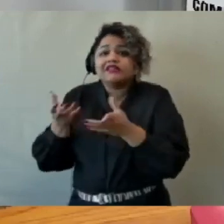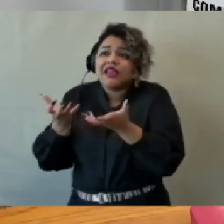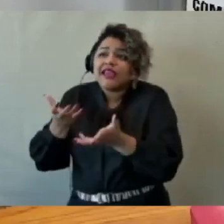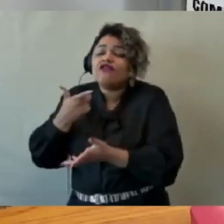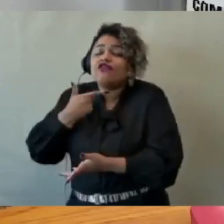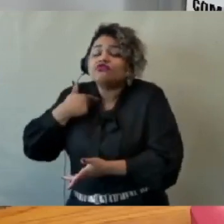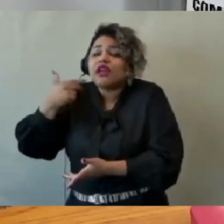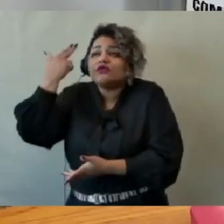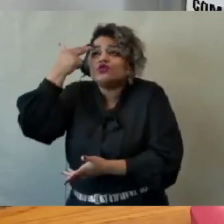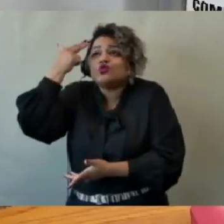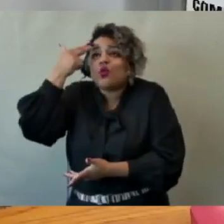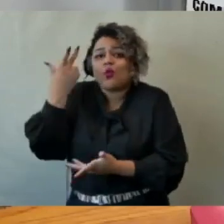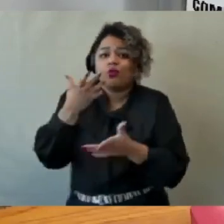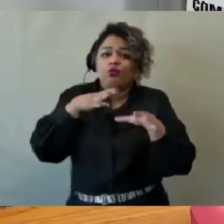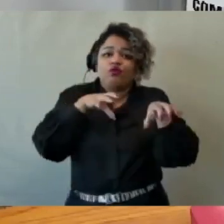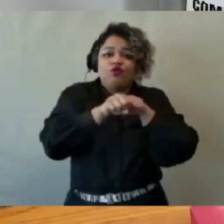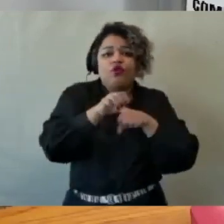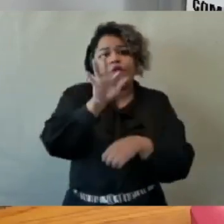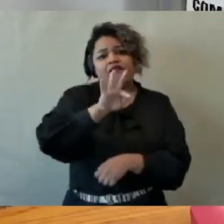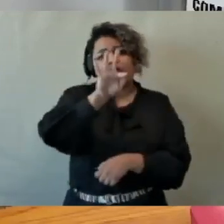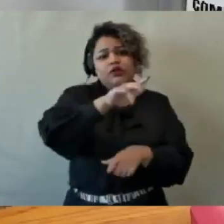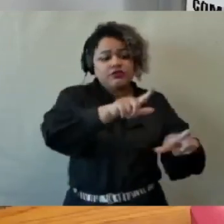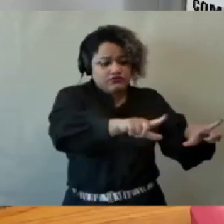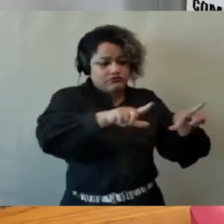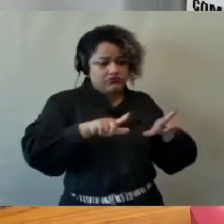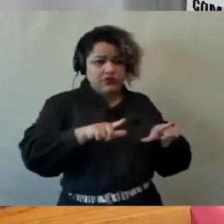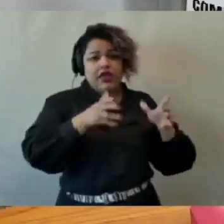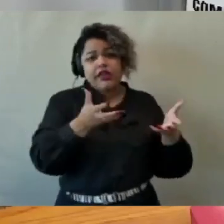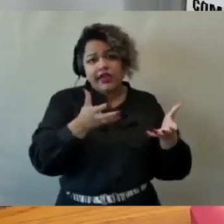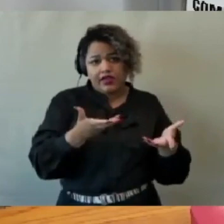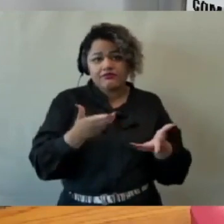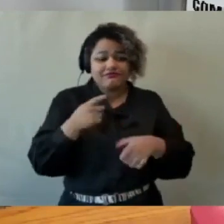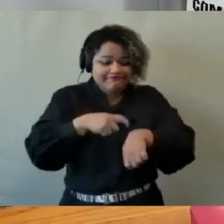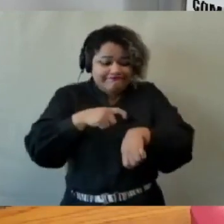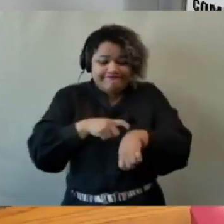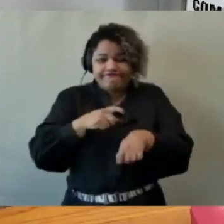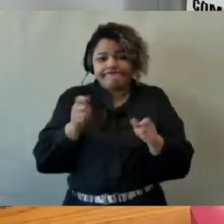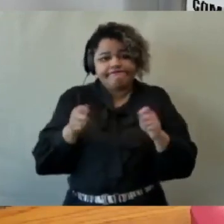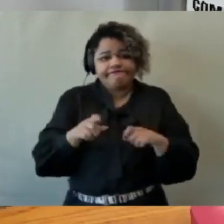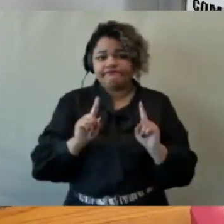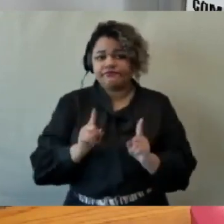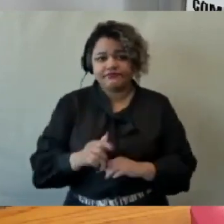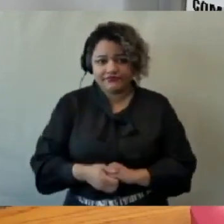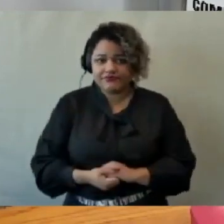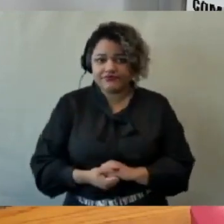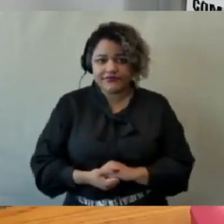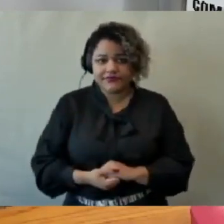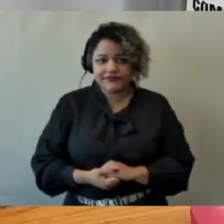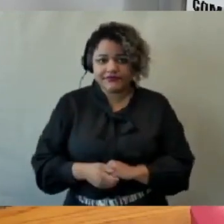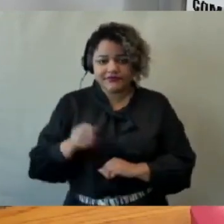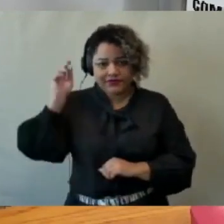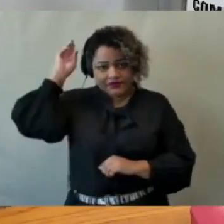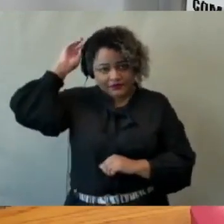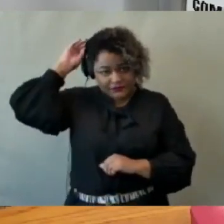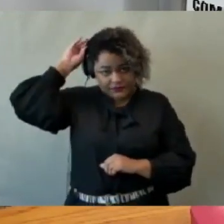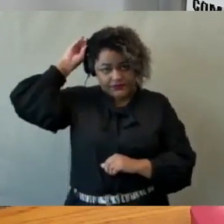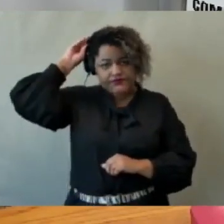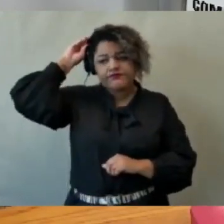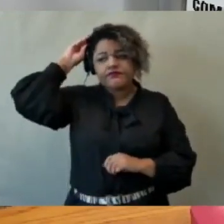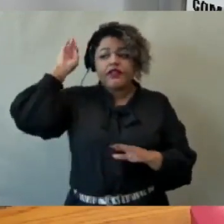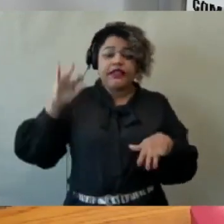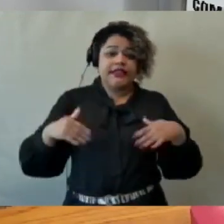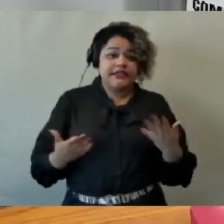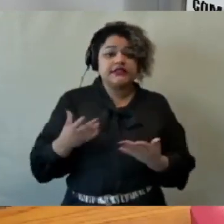quer ter o seu diploma, e ela não tem esse tempo. Então, a gente tem que prestar muita